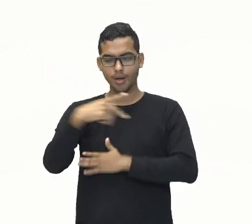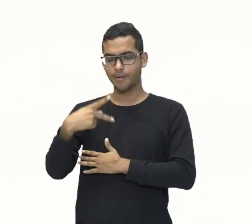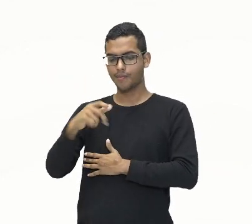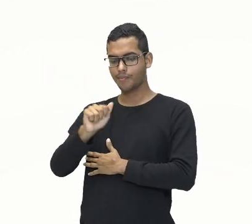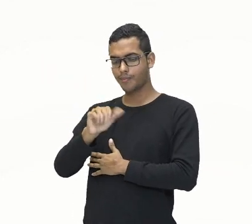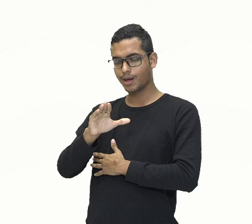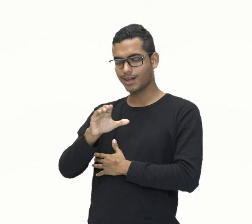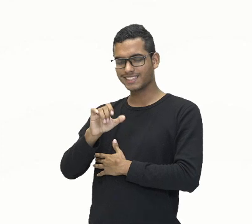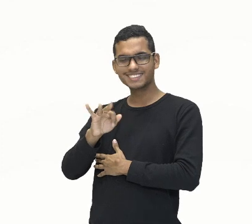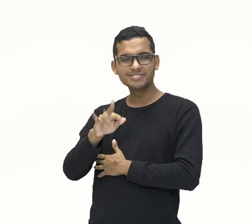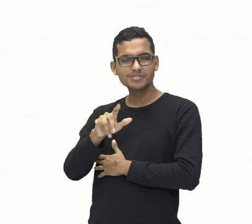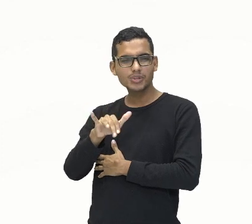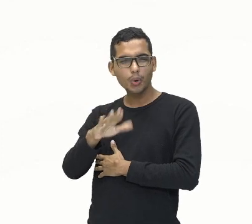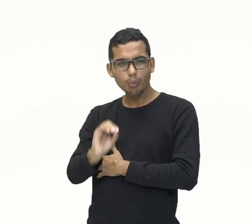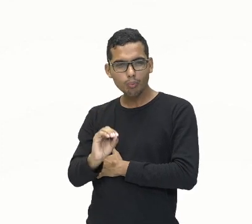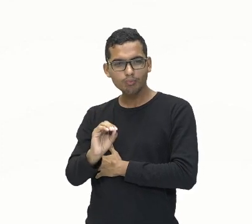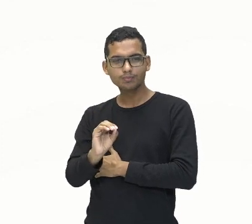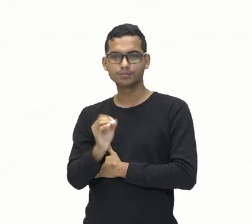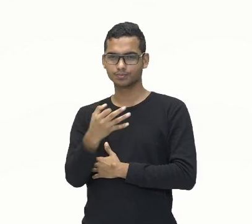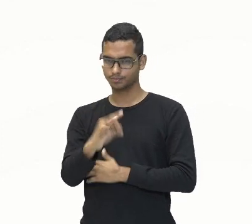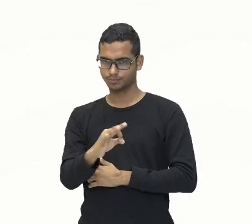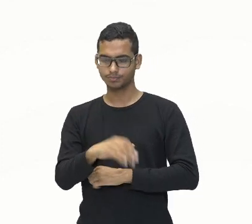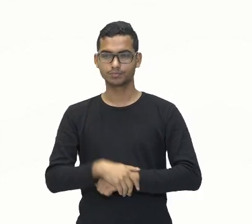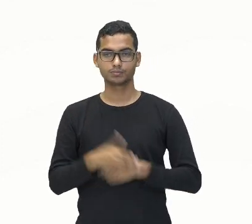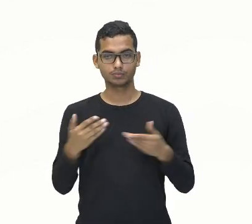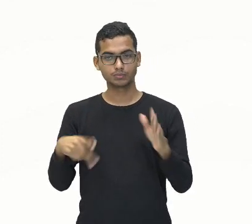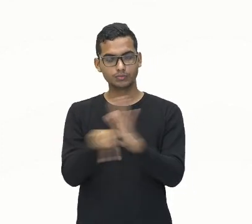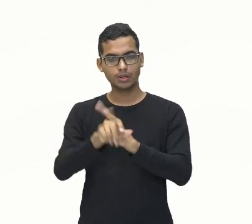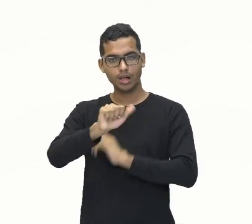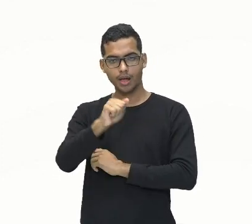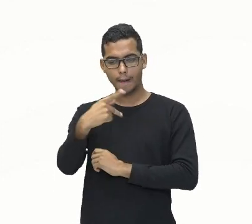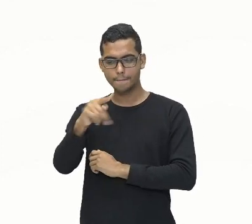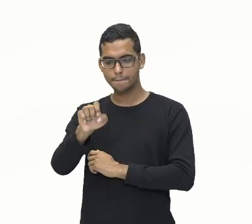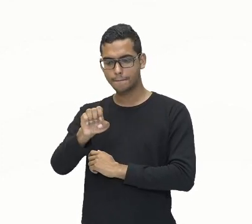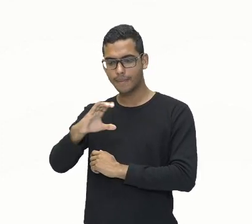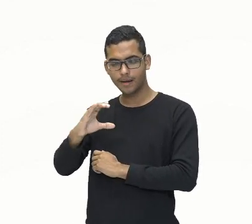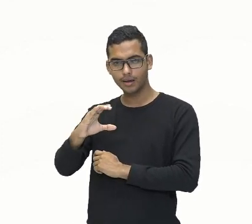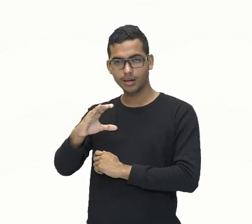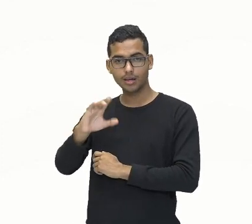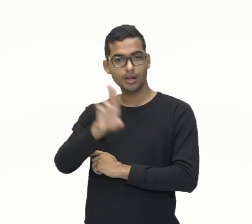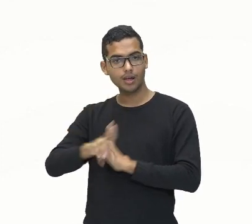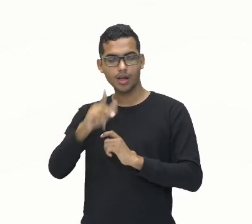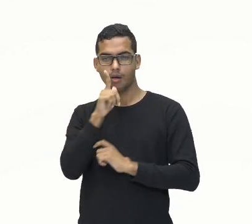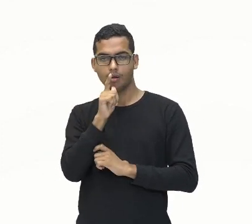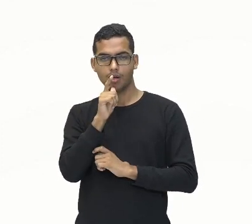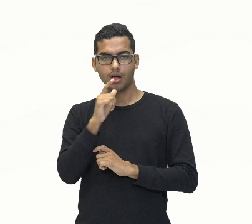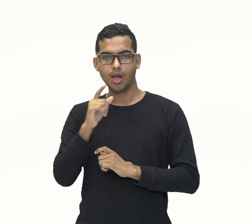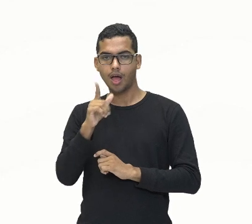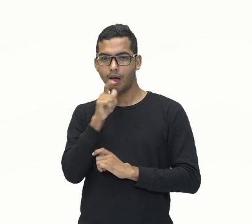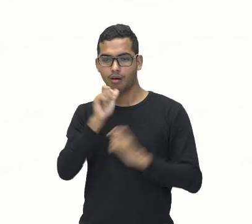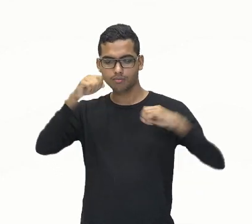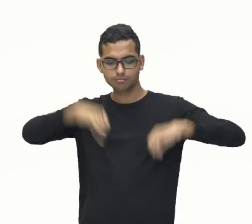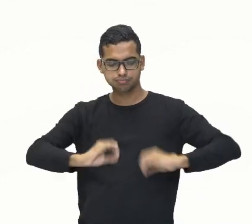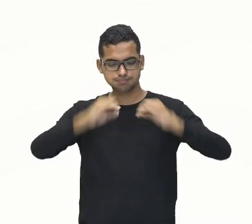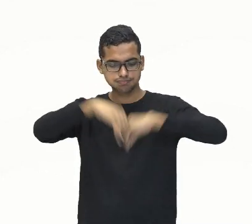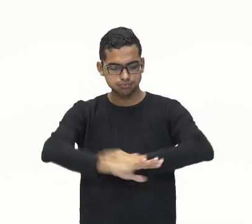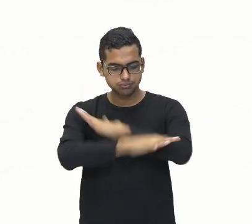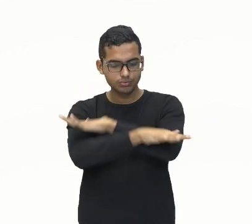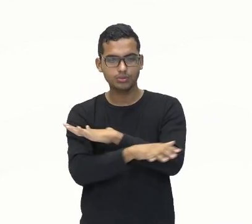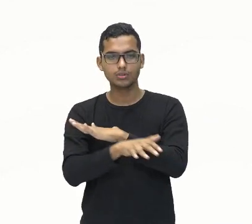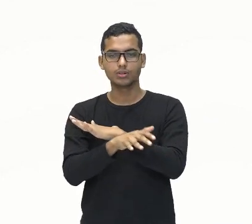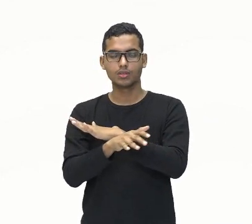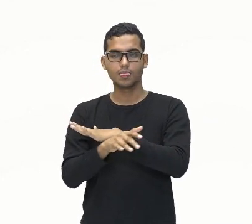APEC, eles são banhados pelo Oceano Pacífico. Quando a gente vê o planisfério comum, o planisfério